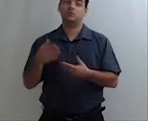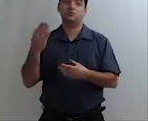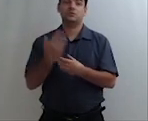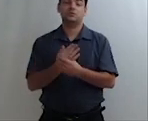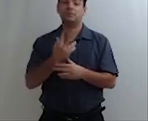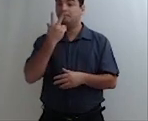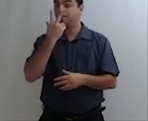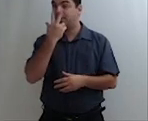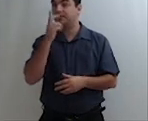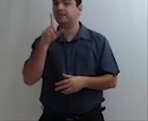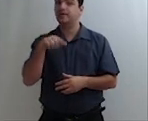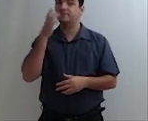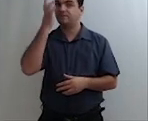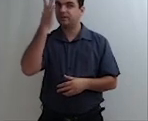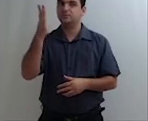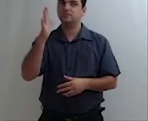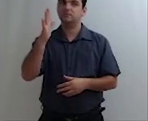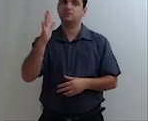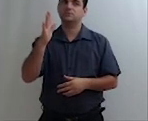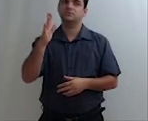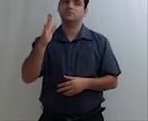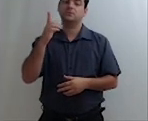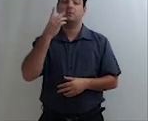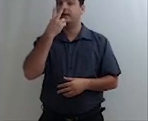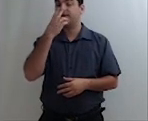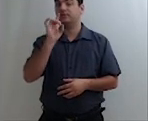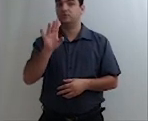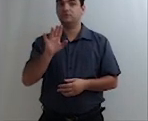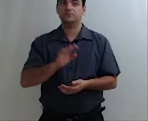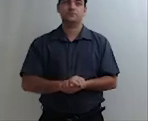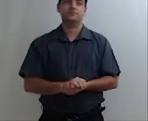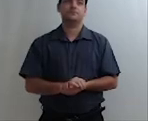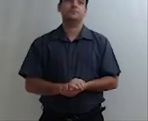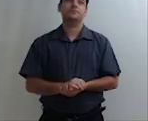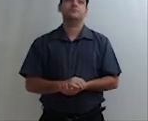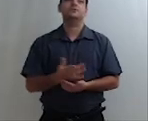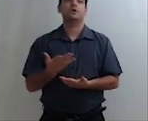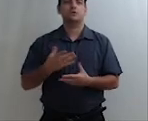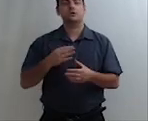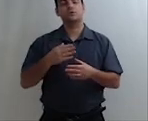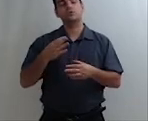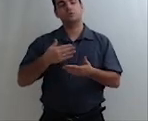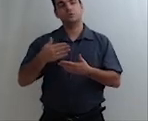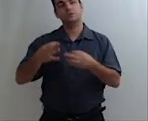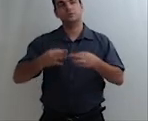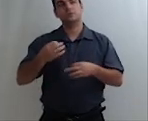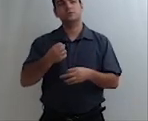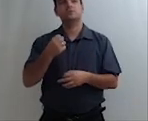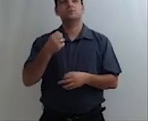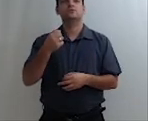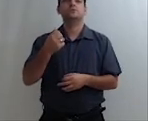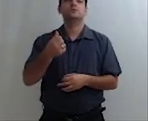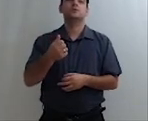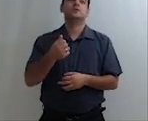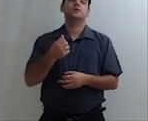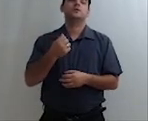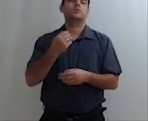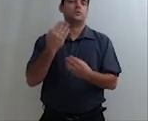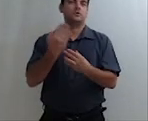a julgamento da minha relatoria o Abas Corpus 616 961 é um agravo